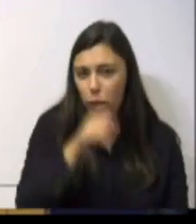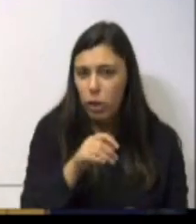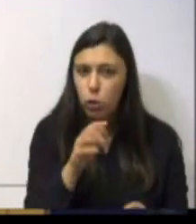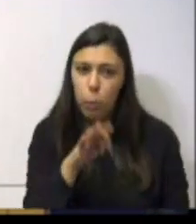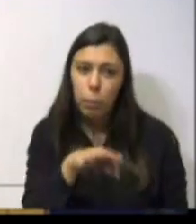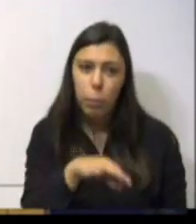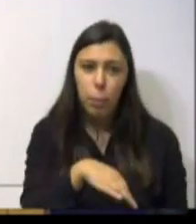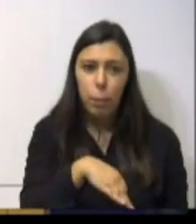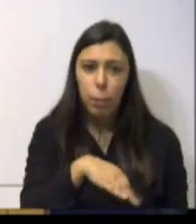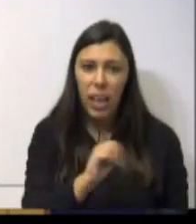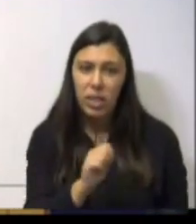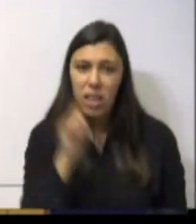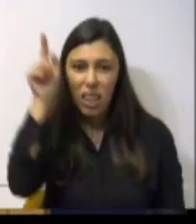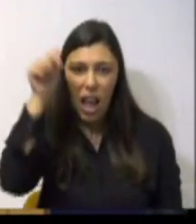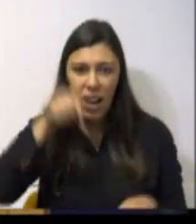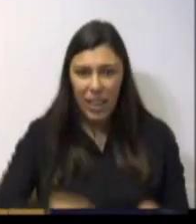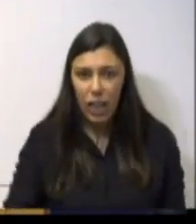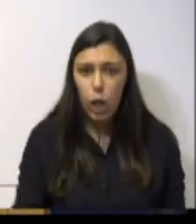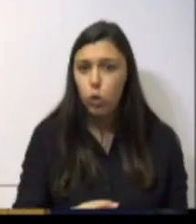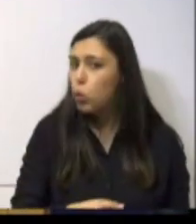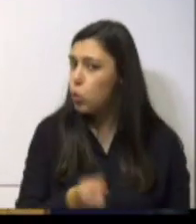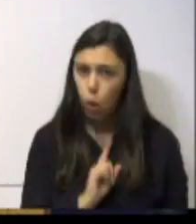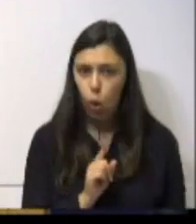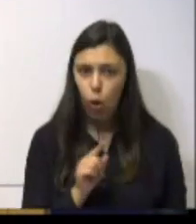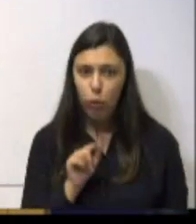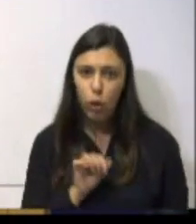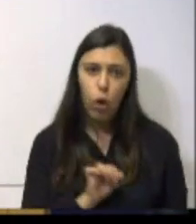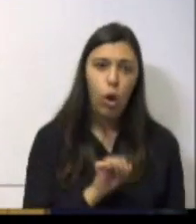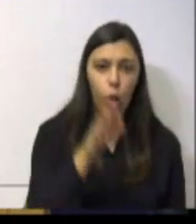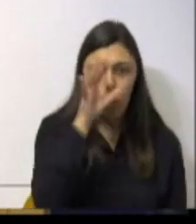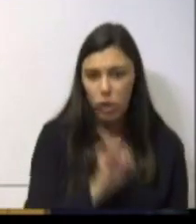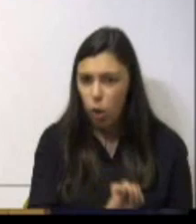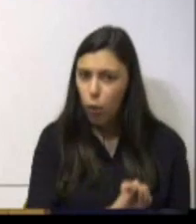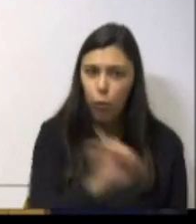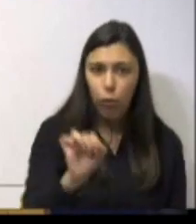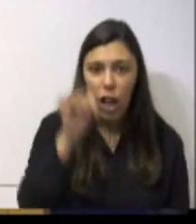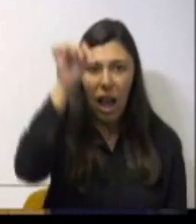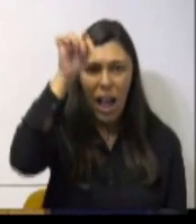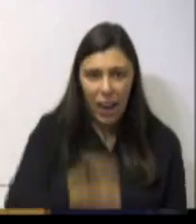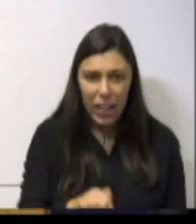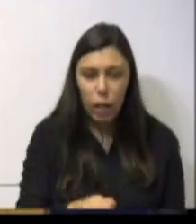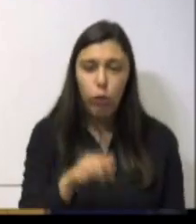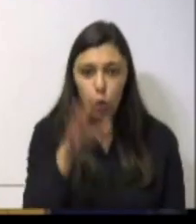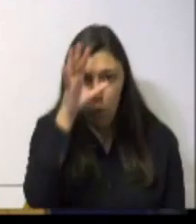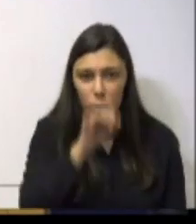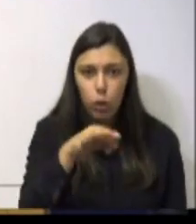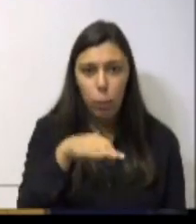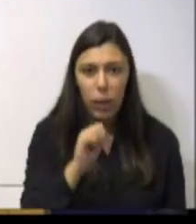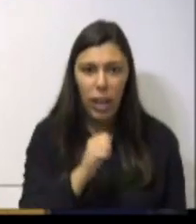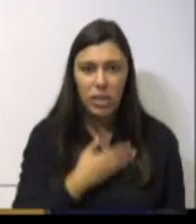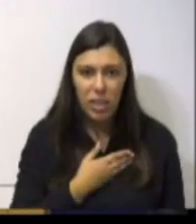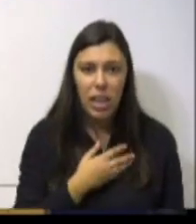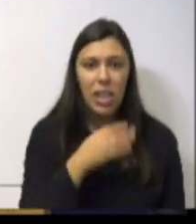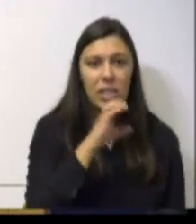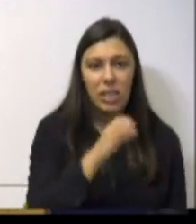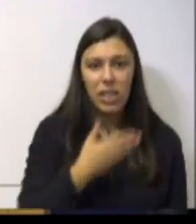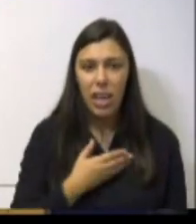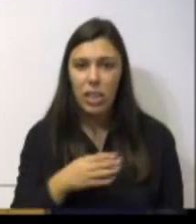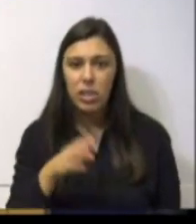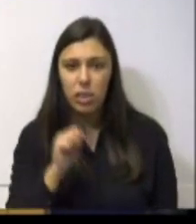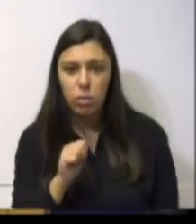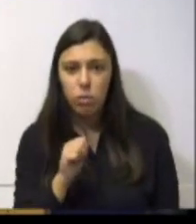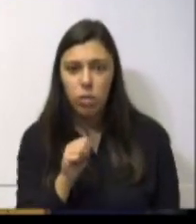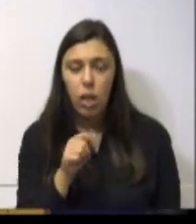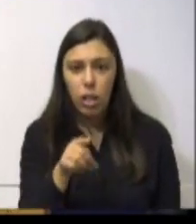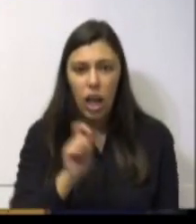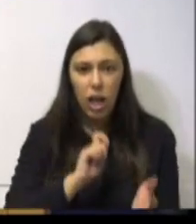Socialista, nem de lá, nem os deputados de cá. Foi o seu governo cá e foi o governo do PSD, CDS-PP, lá, que